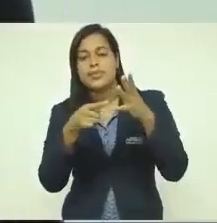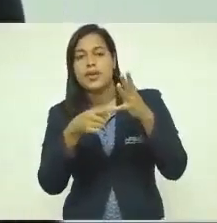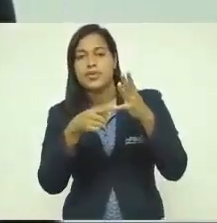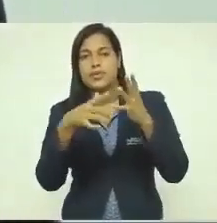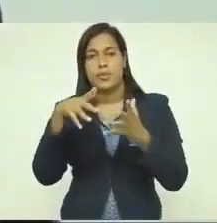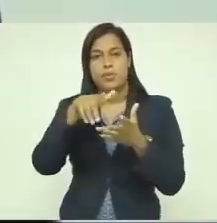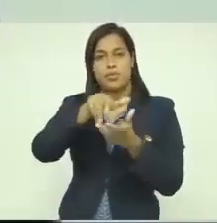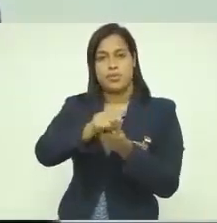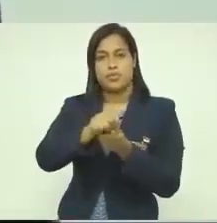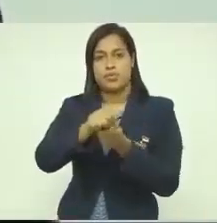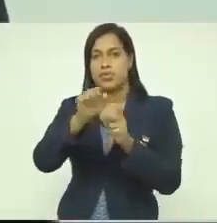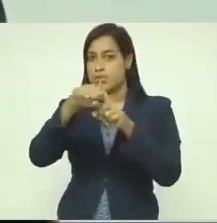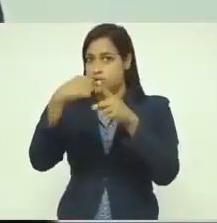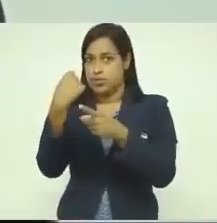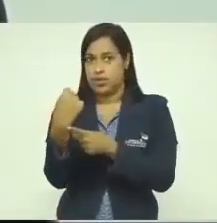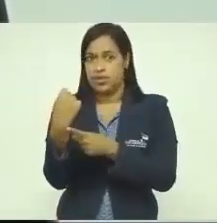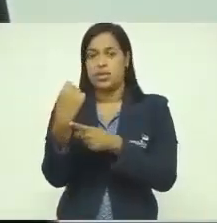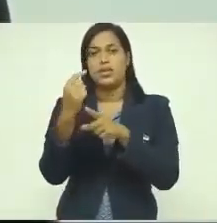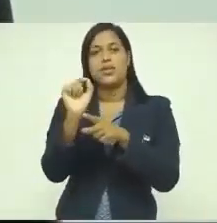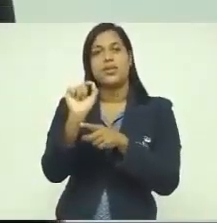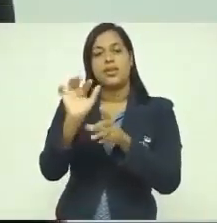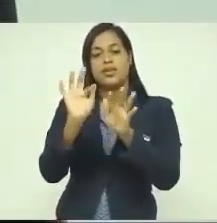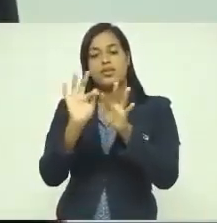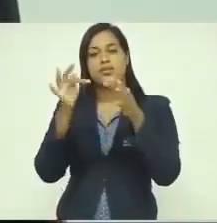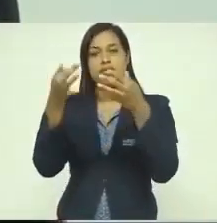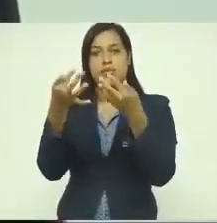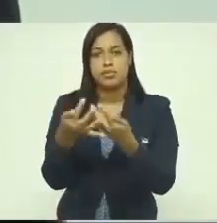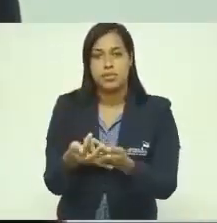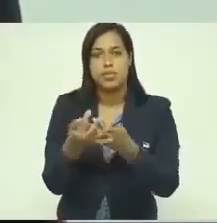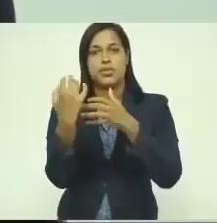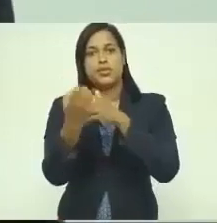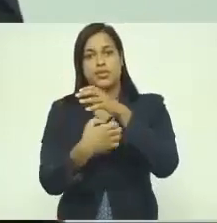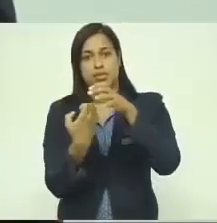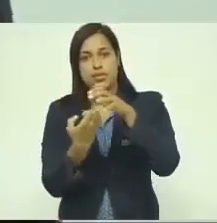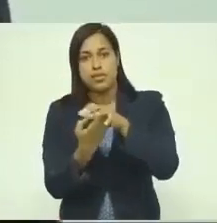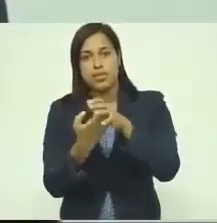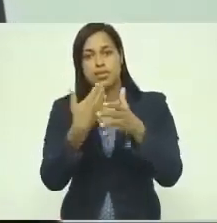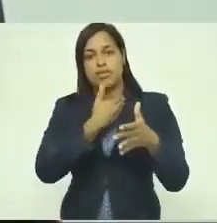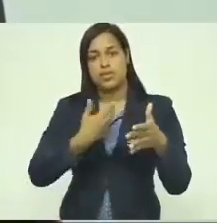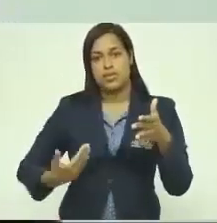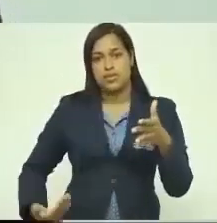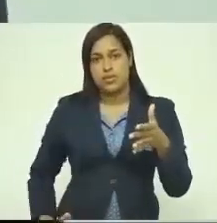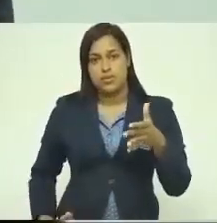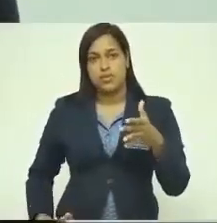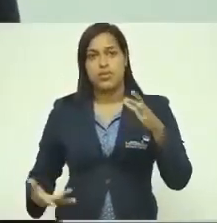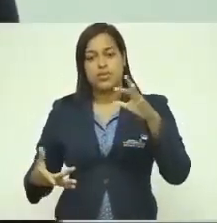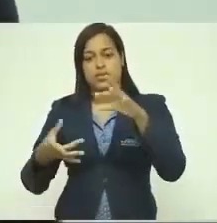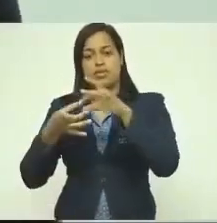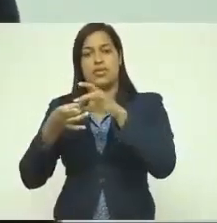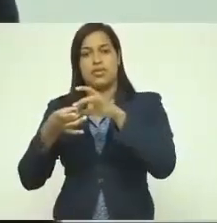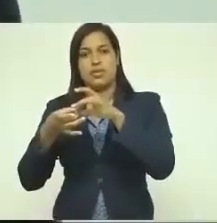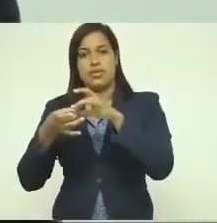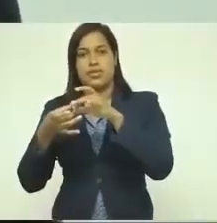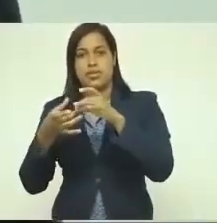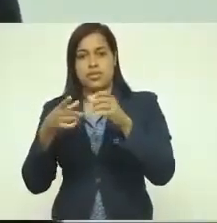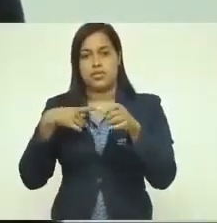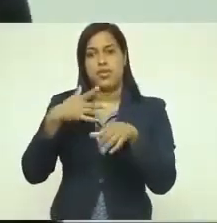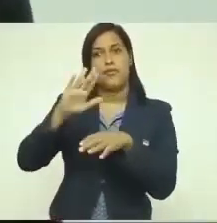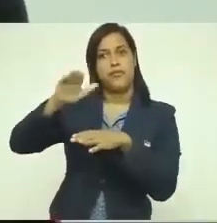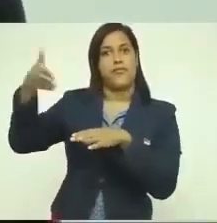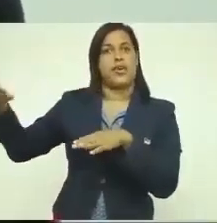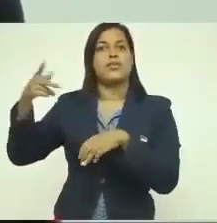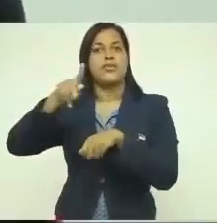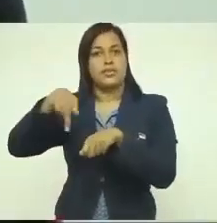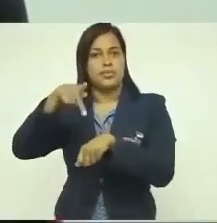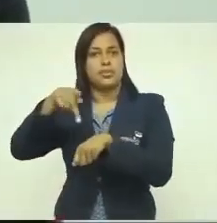que é o resto do mundo? São as famílias, as empresas e os governos que não estão no meu país,